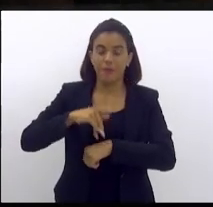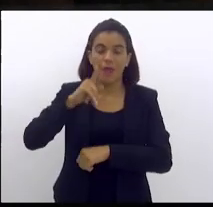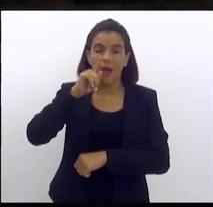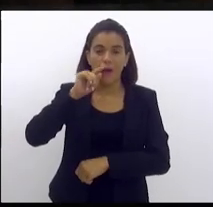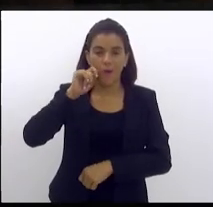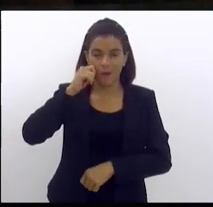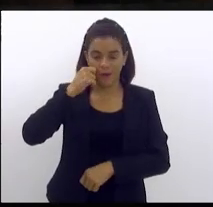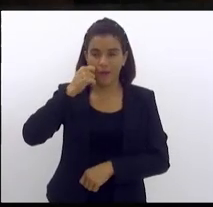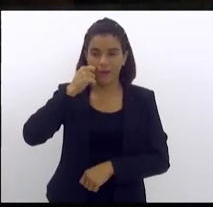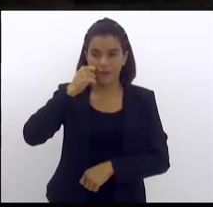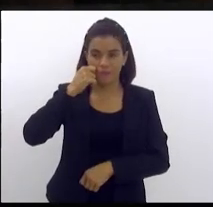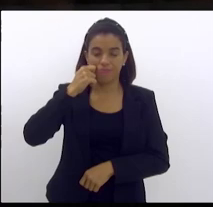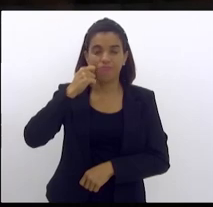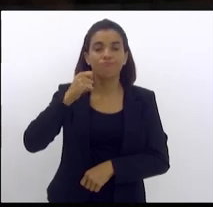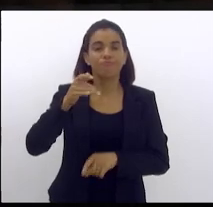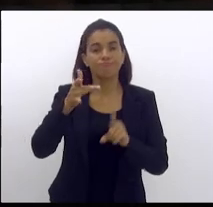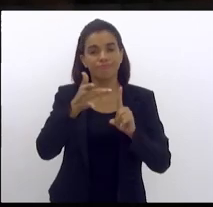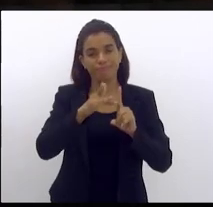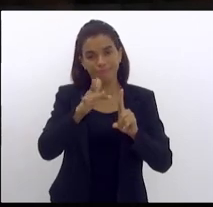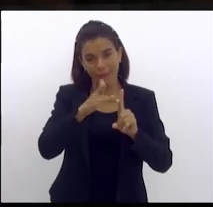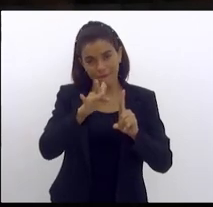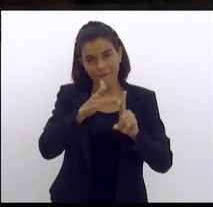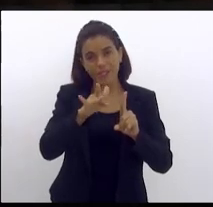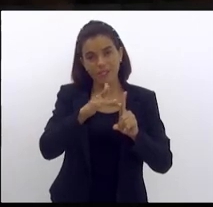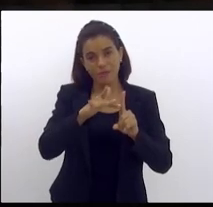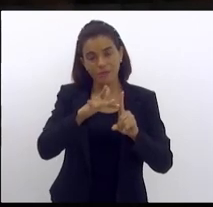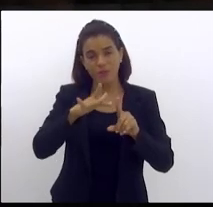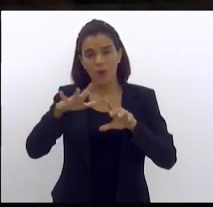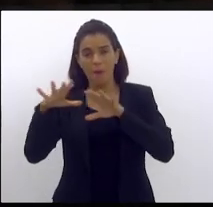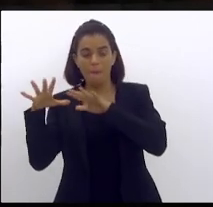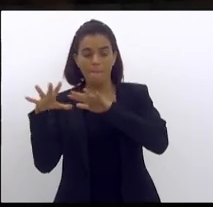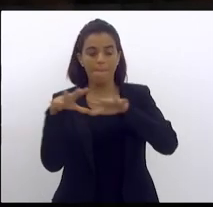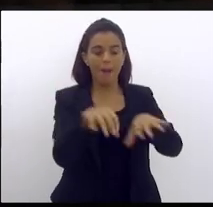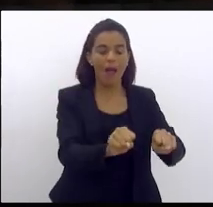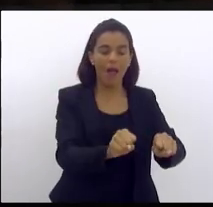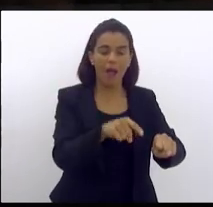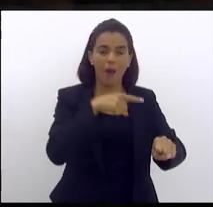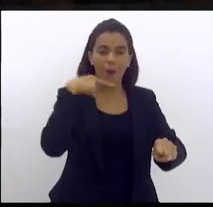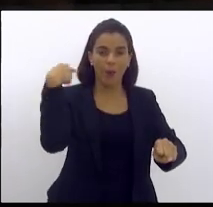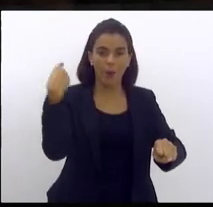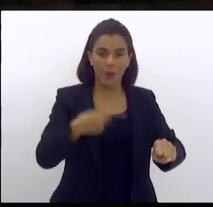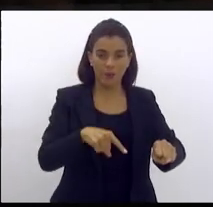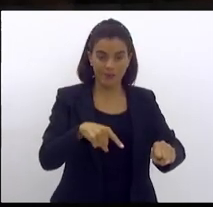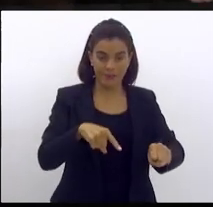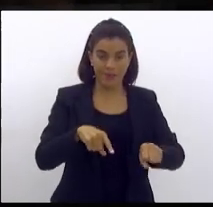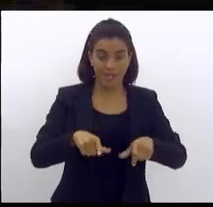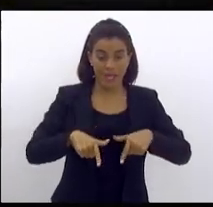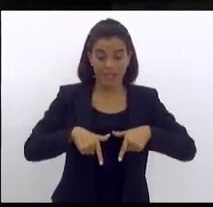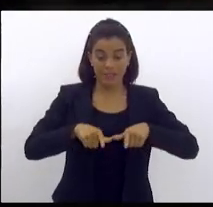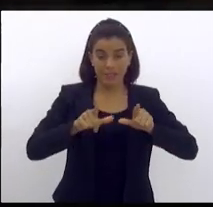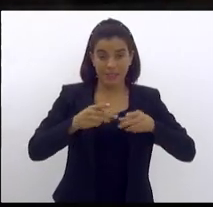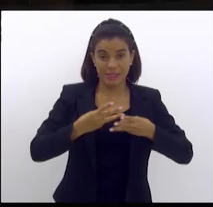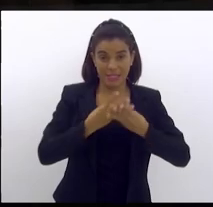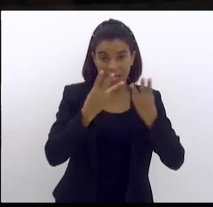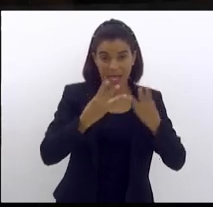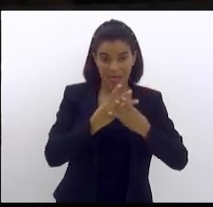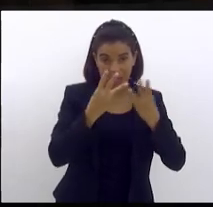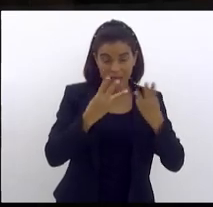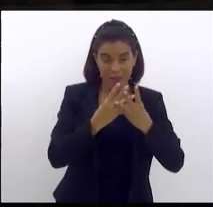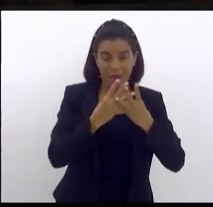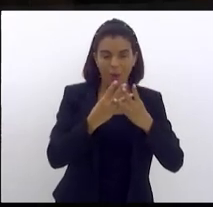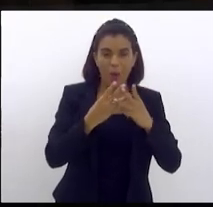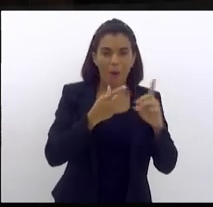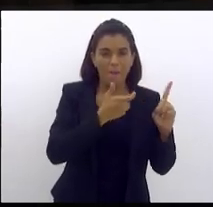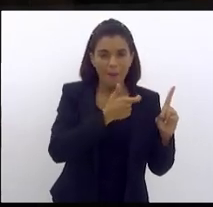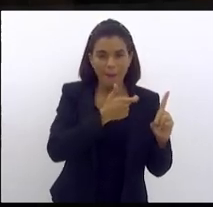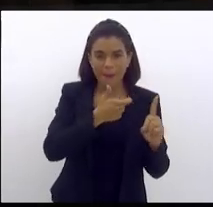Ucrânia é vítima de uma evasão russa Israel sofre um ataque terrorista